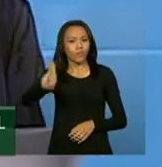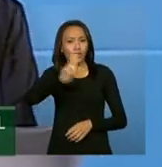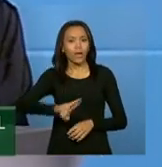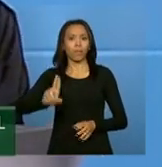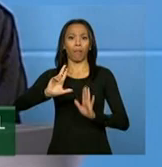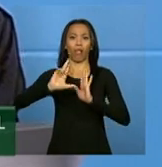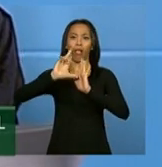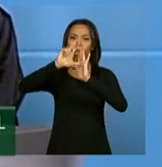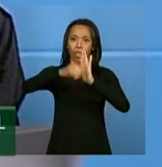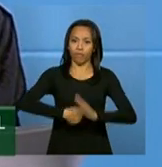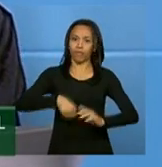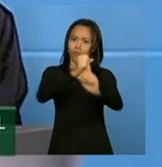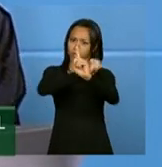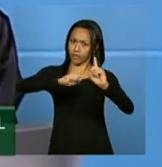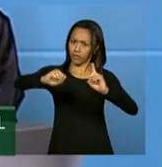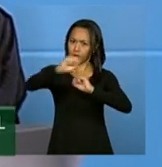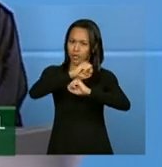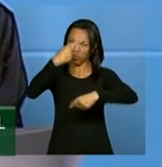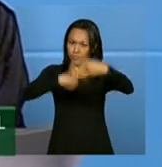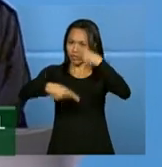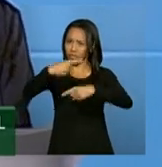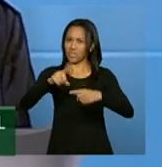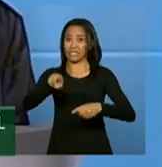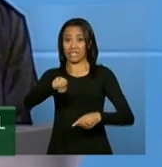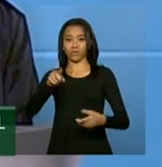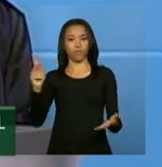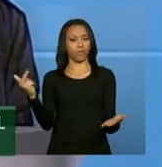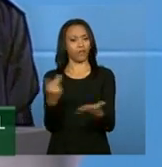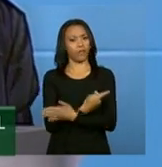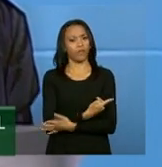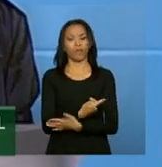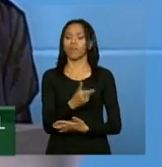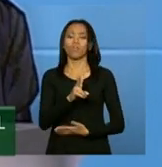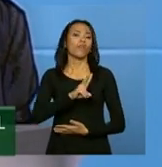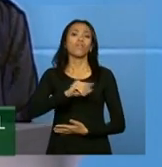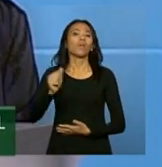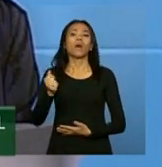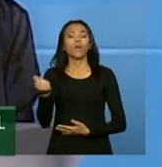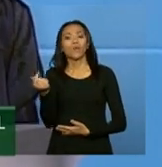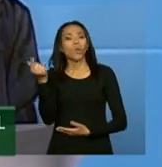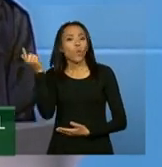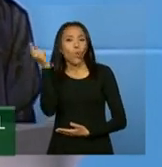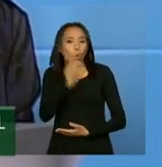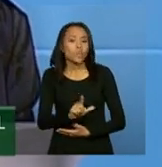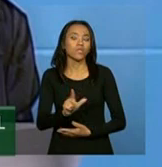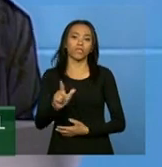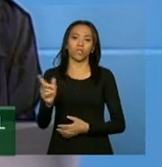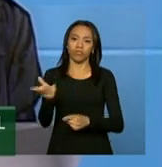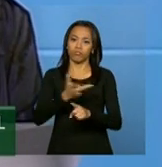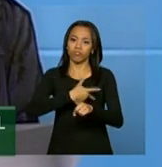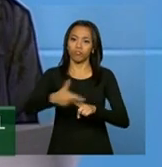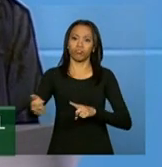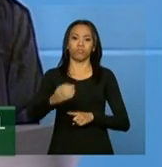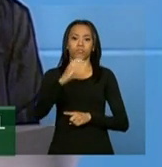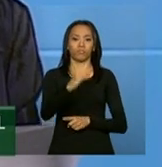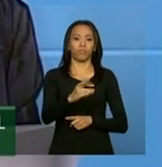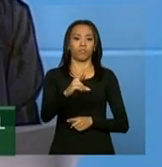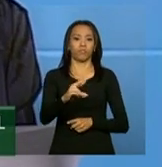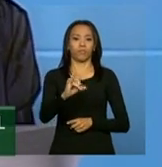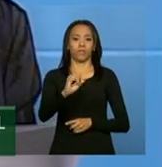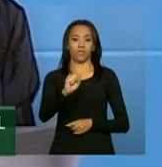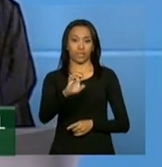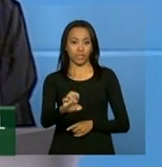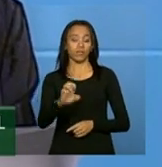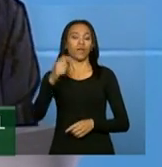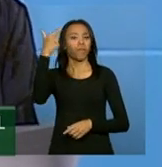e isso é um erro. Isso não só não vai levar à superação da crise, como vai levar a mais crise,